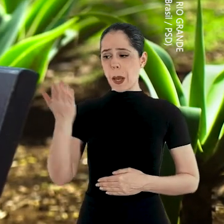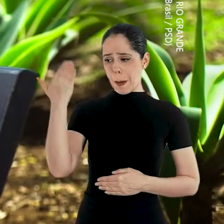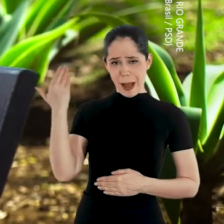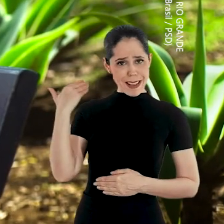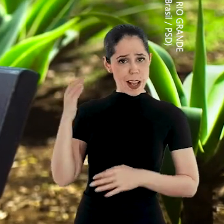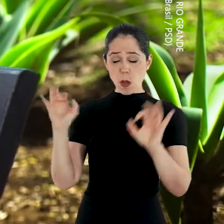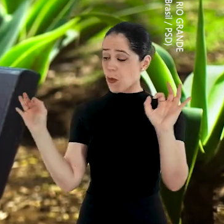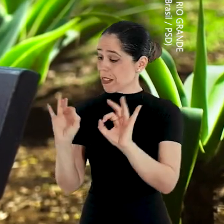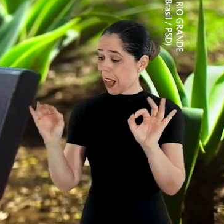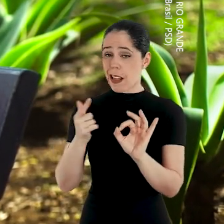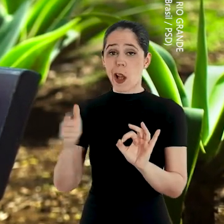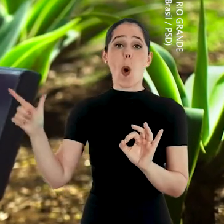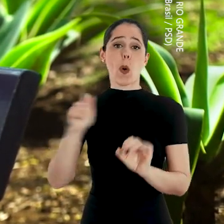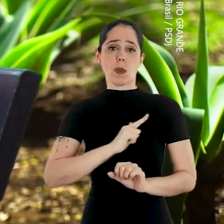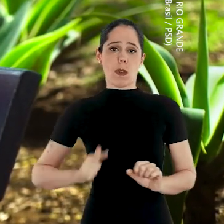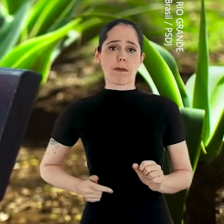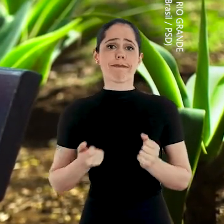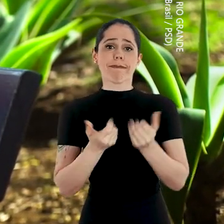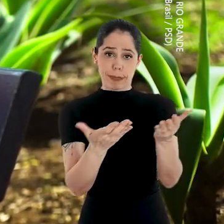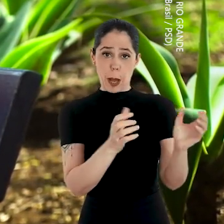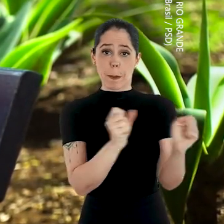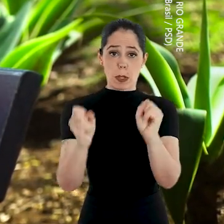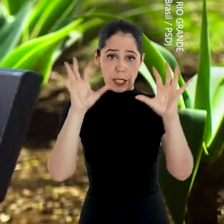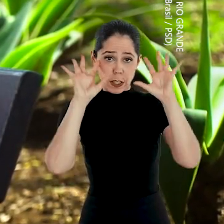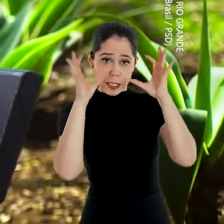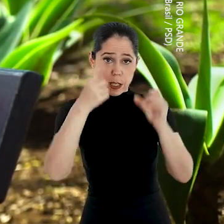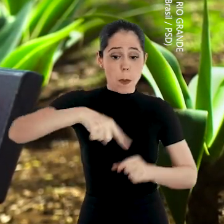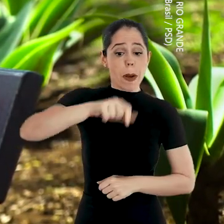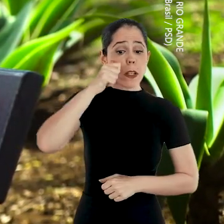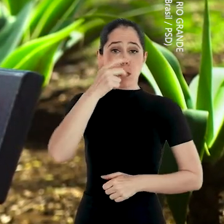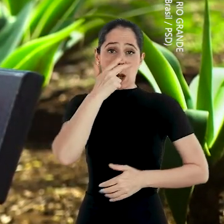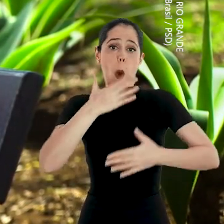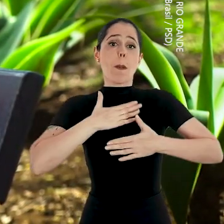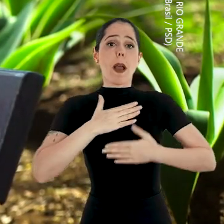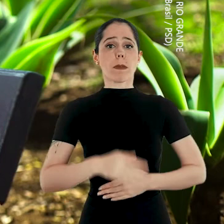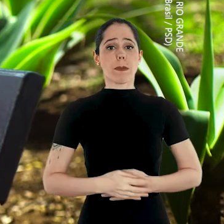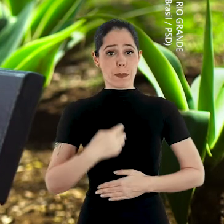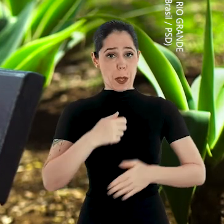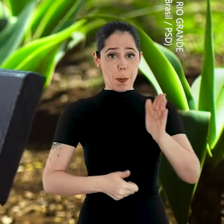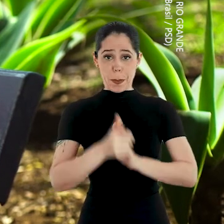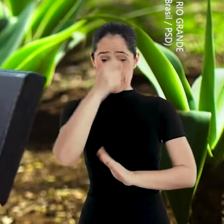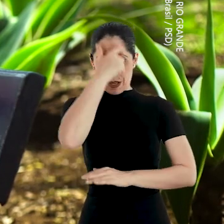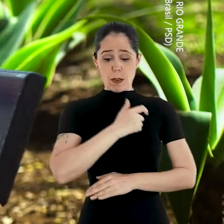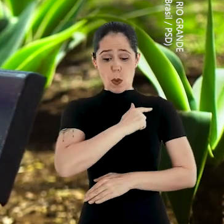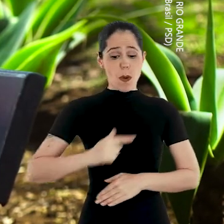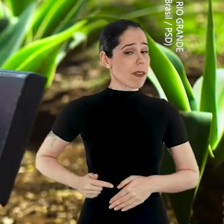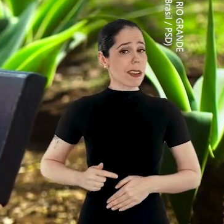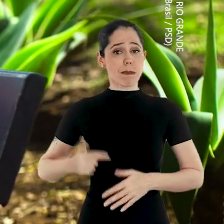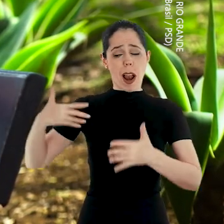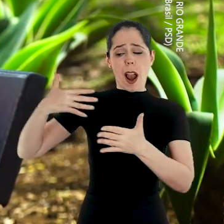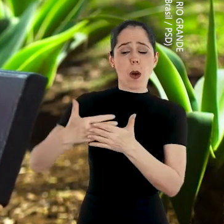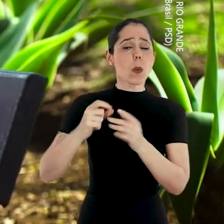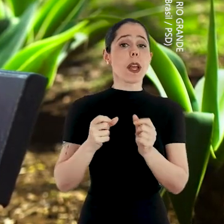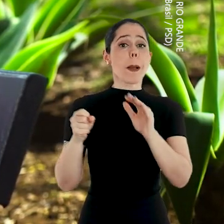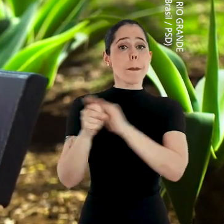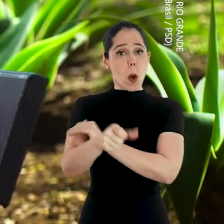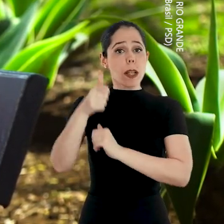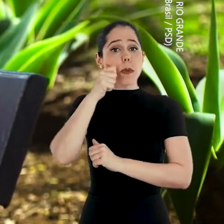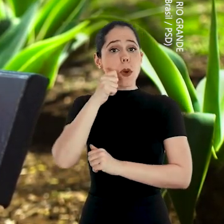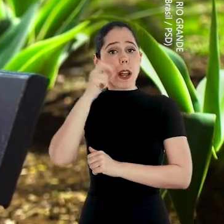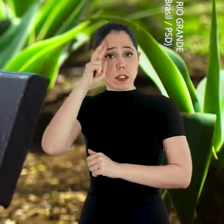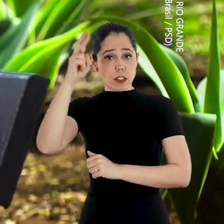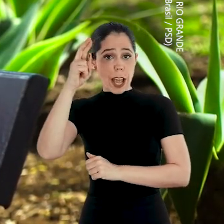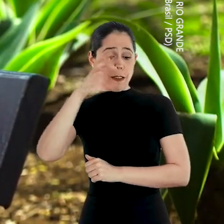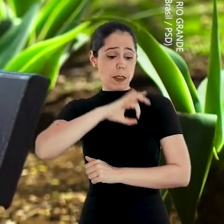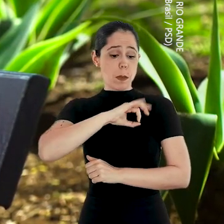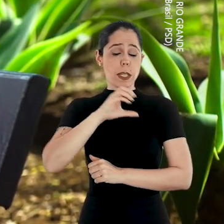Nenhum outro governo deu tanto poder de decisão para as mulheres. Foi o primeiro governador da história a colocar uma mulher